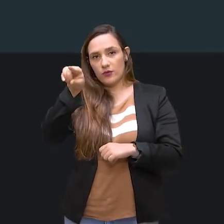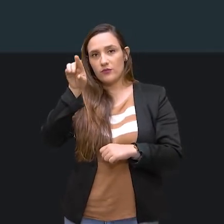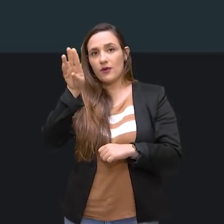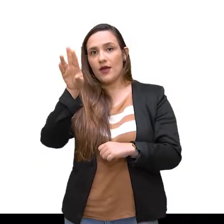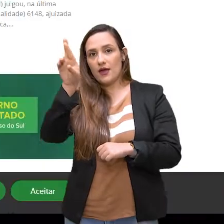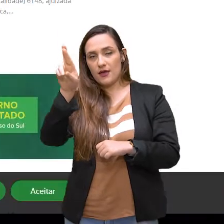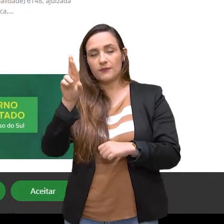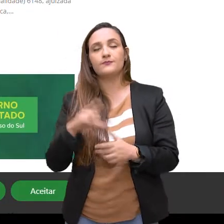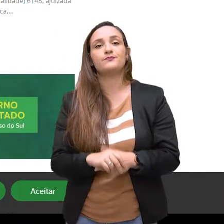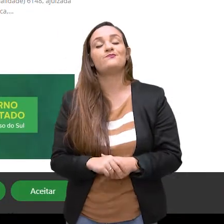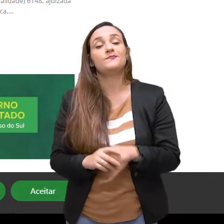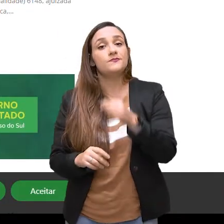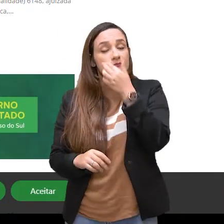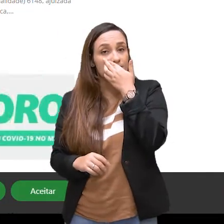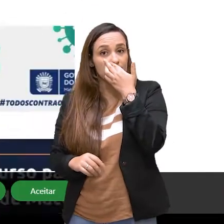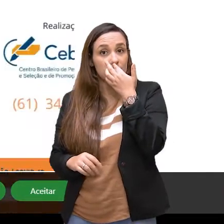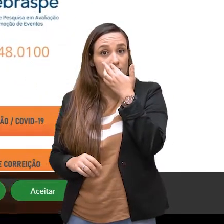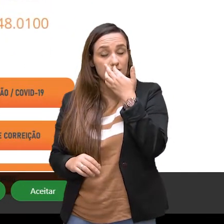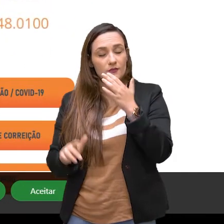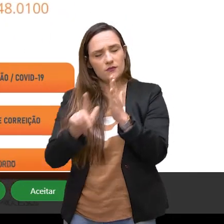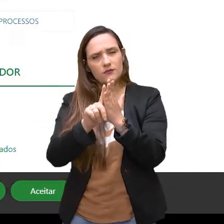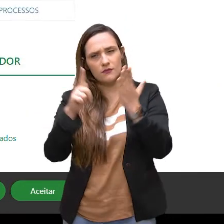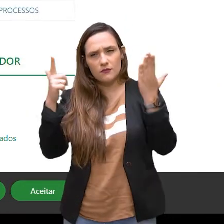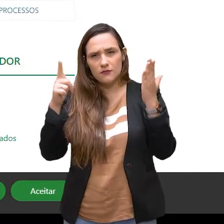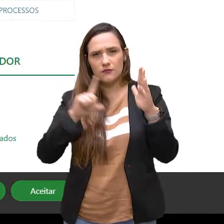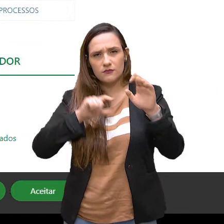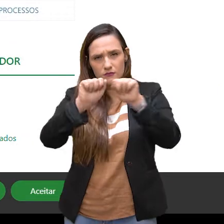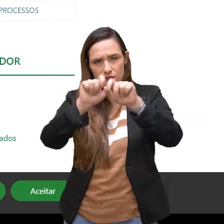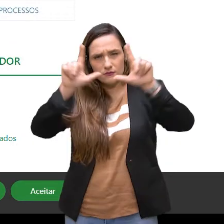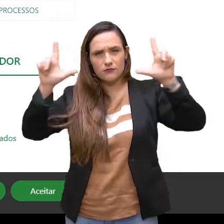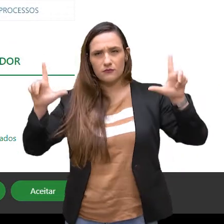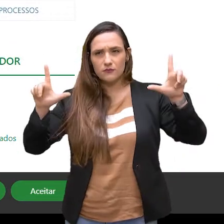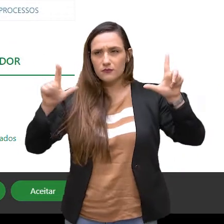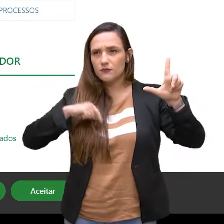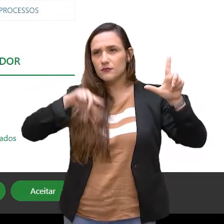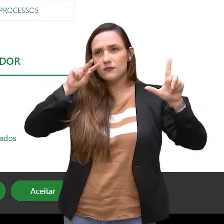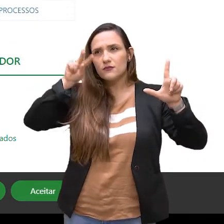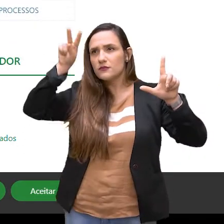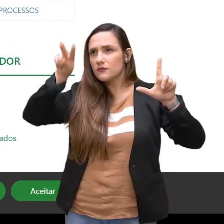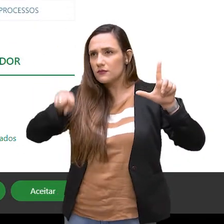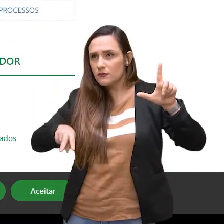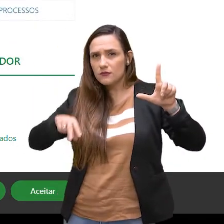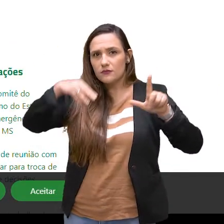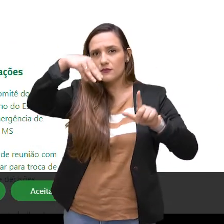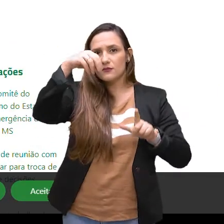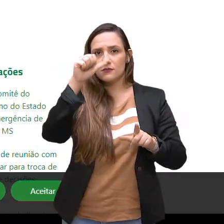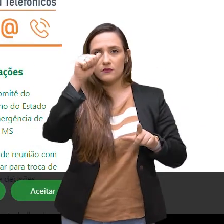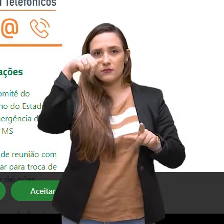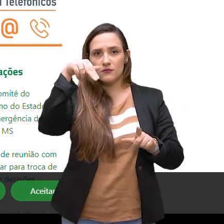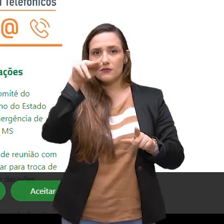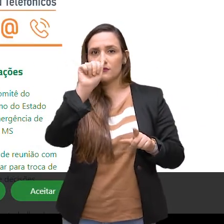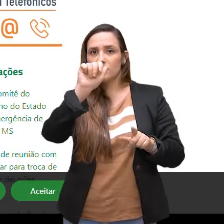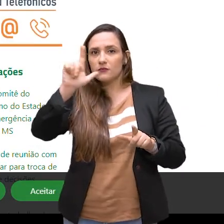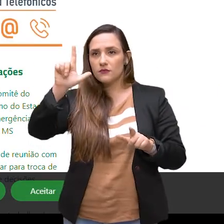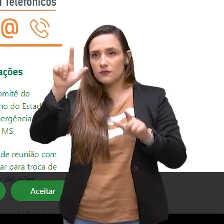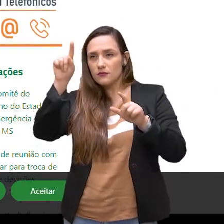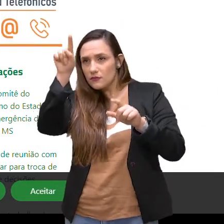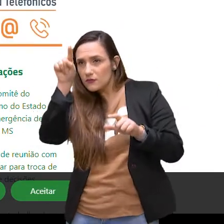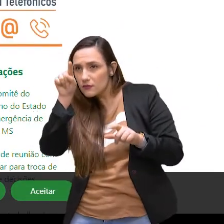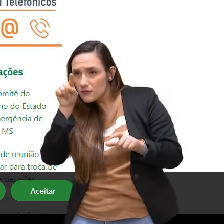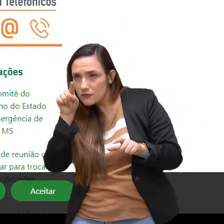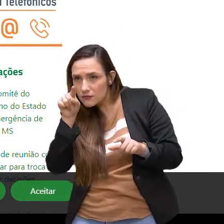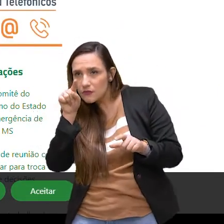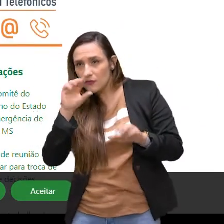www.pge.ms.gov.br. Na página principal da PGE-MS, procure o ícone Manuais. E em seguida, clique em Manual de